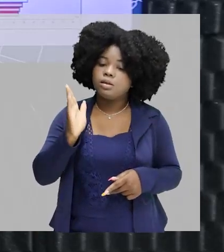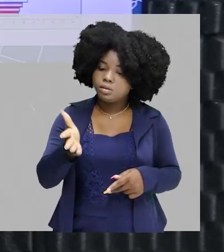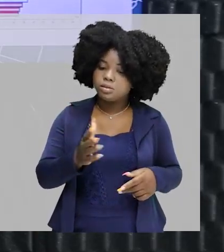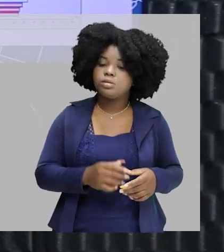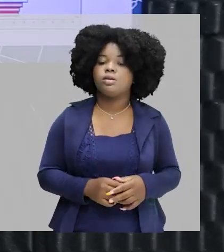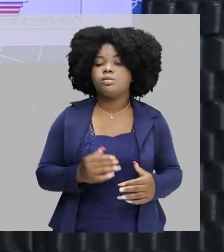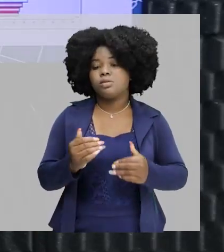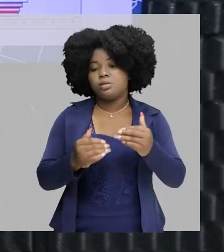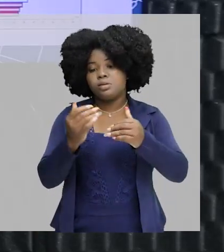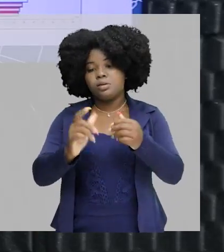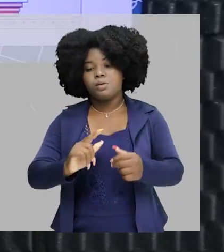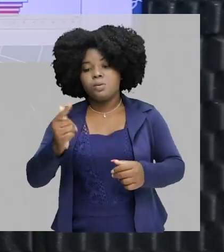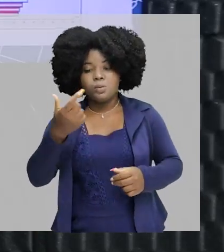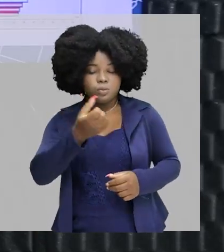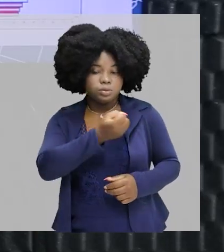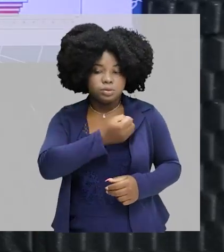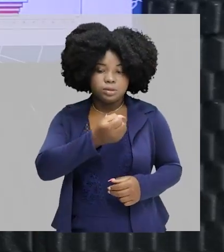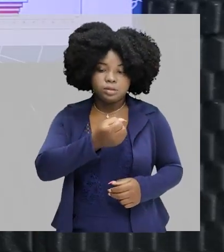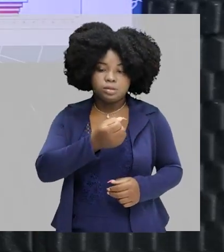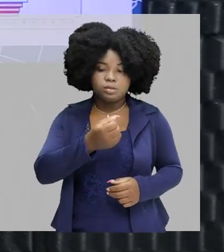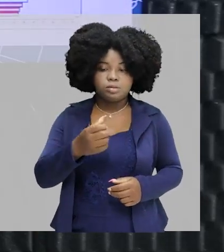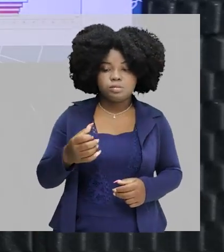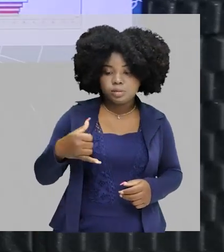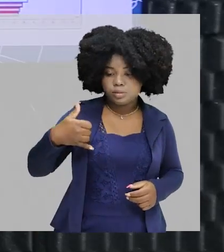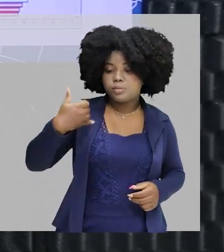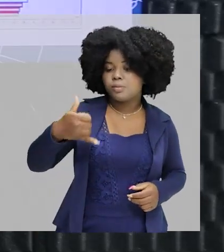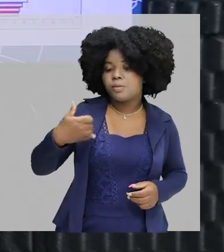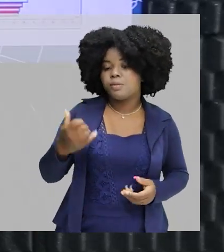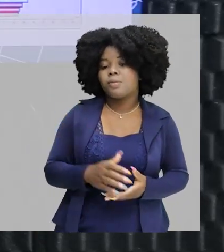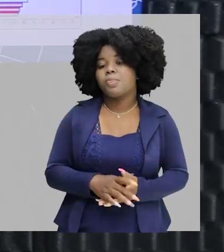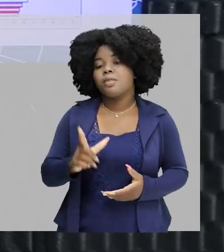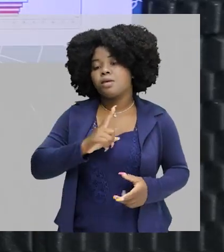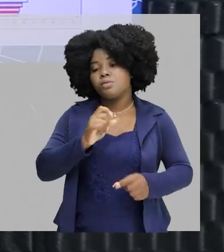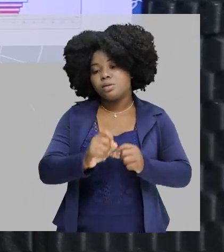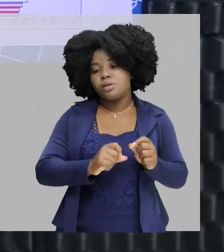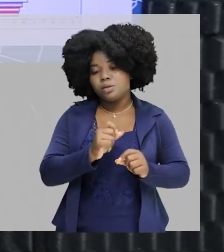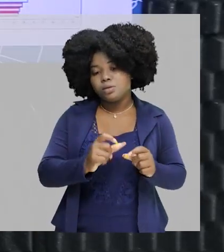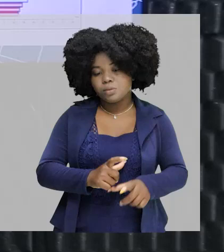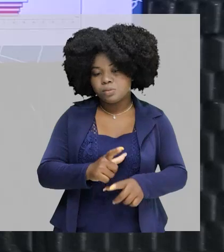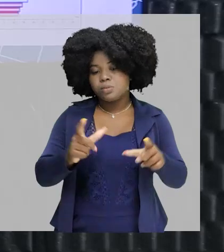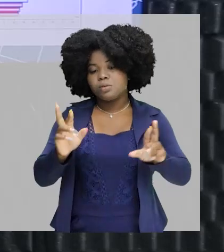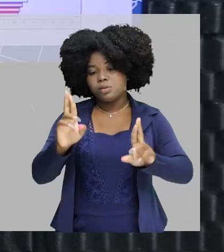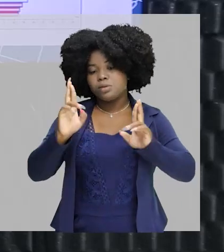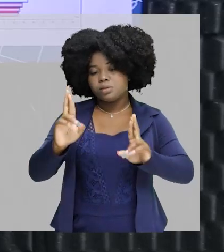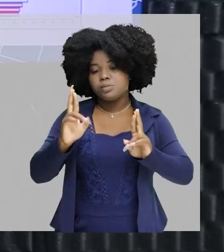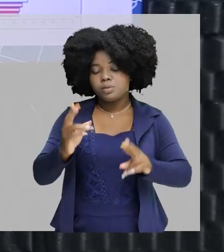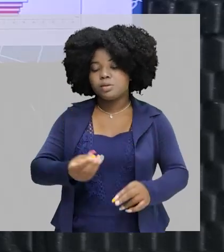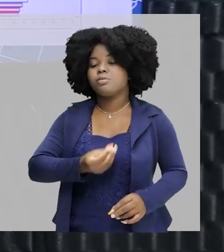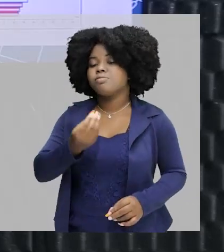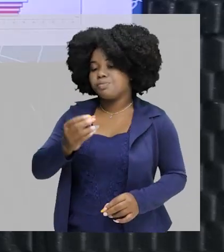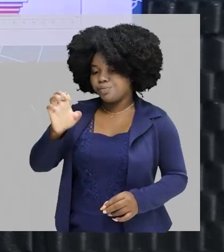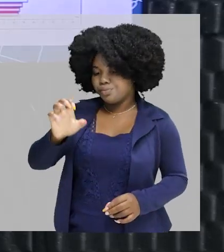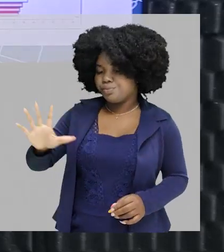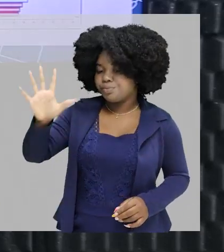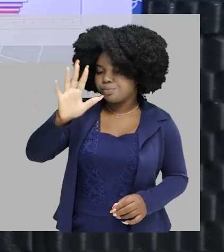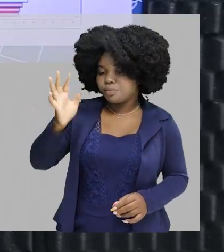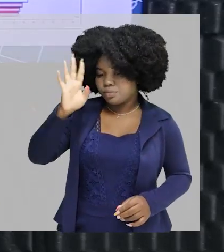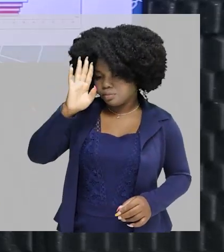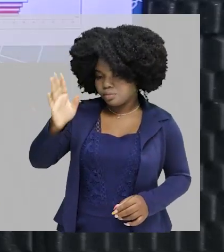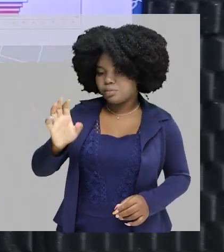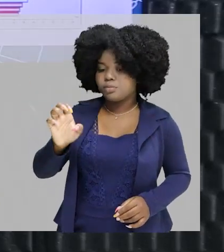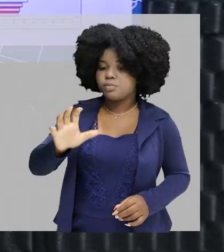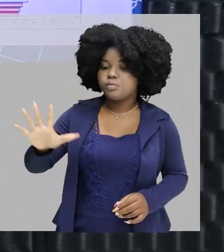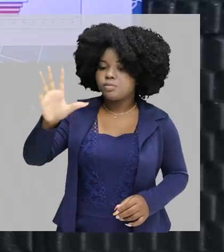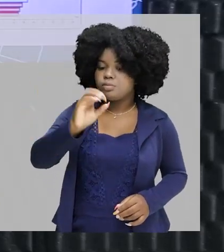deslocou para as idades superiores. Ou seja, de fato, há um aumento da expectativa de vida na Europa, principalmente na